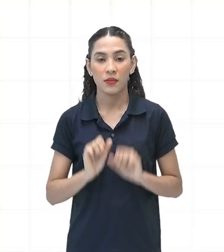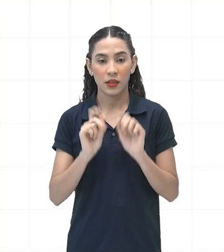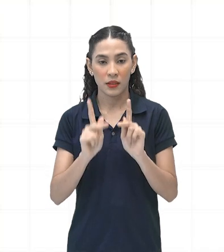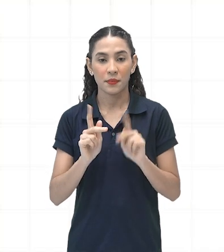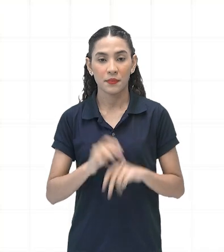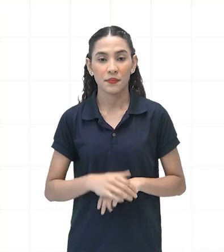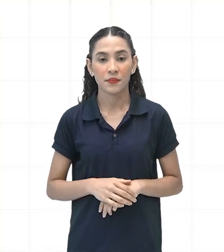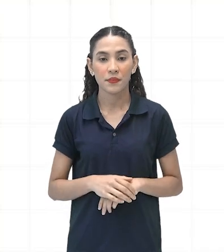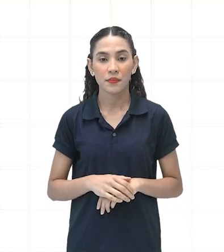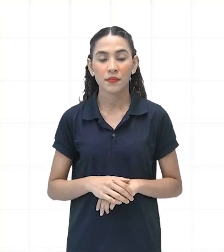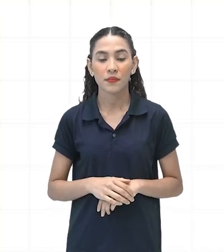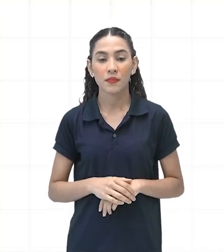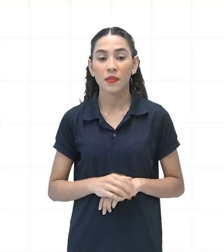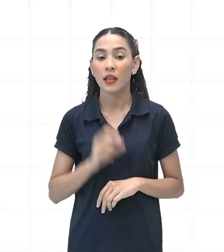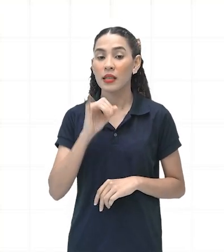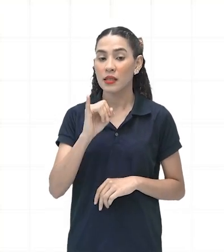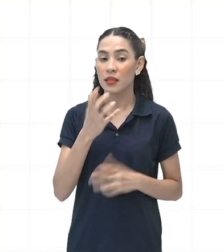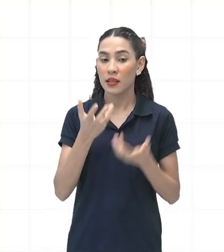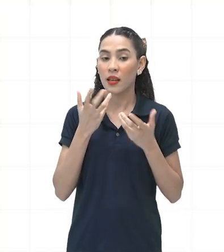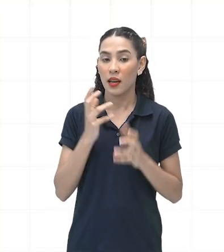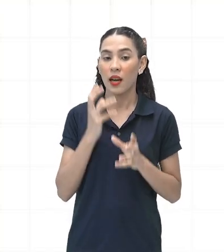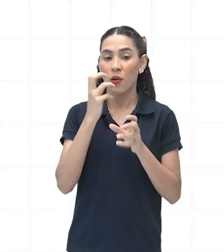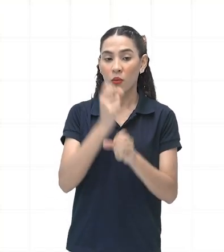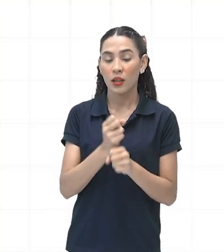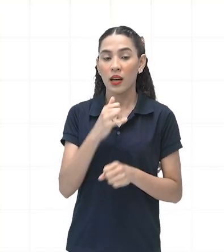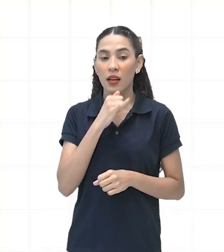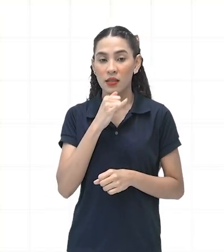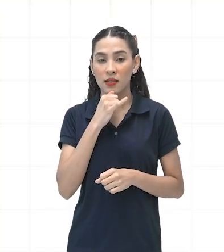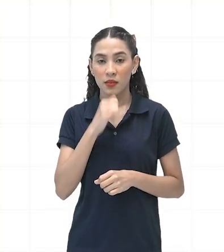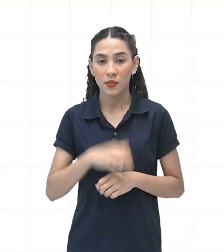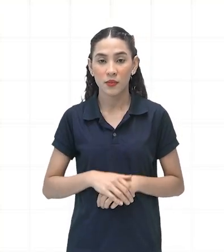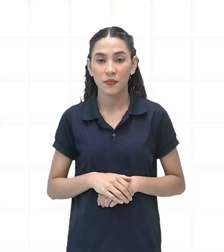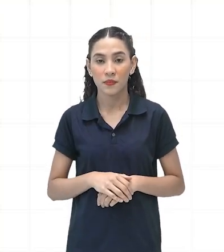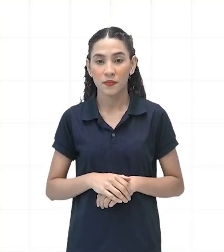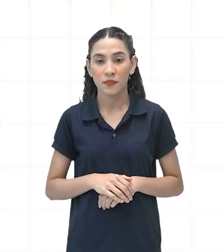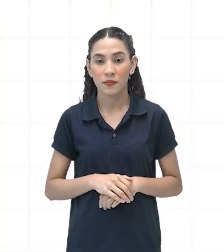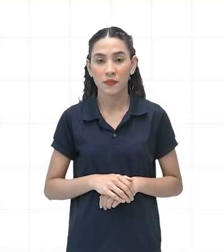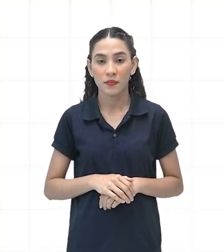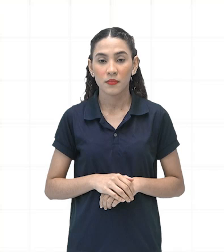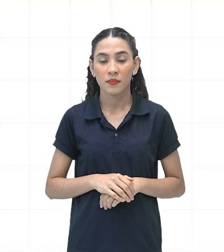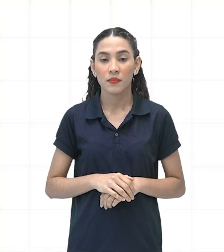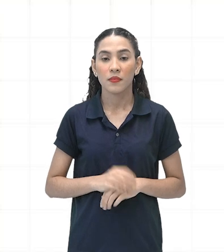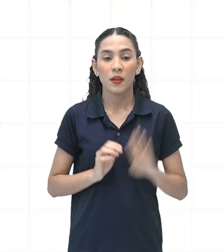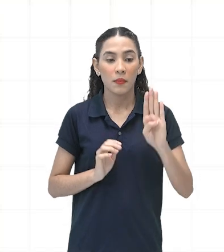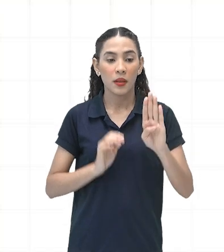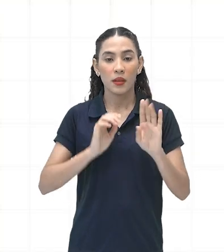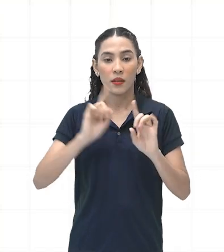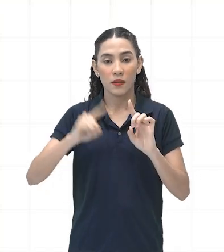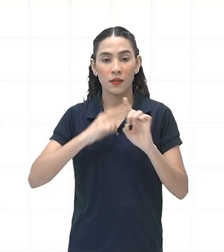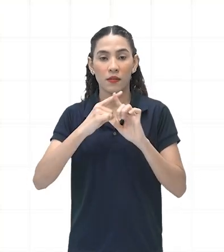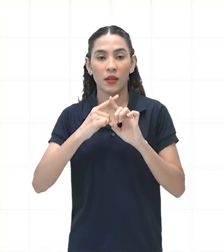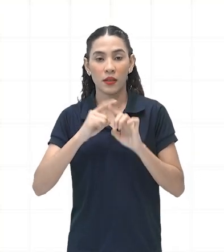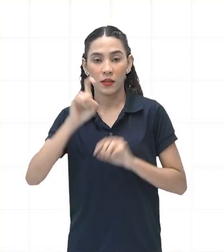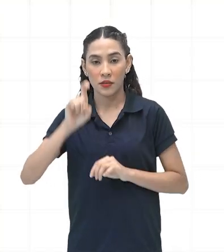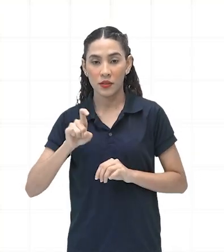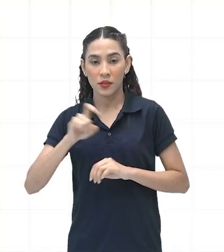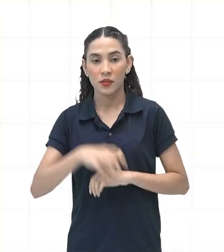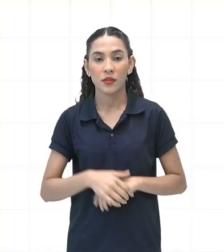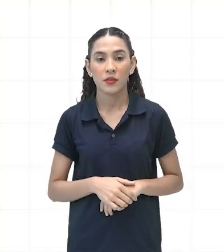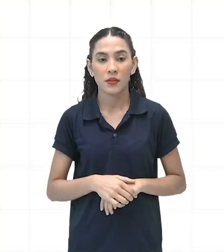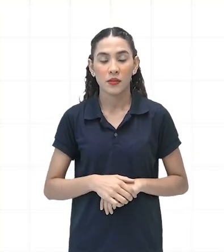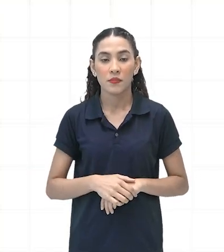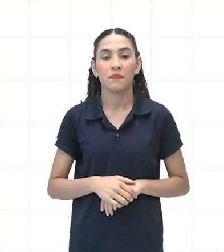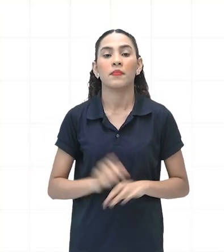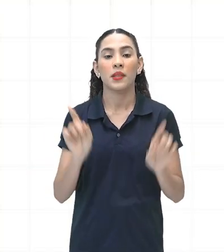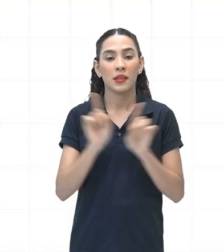certo? Se eu quero calcular essa área aqui, ó, vai ser quem? B vezes o X.